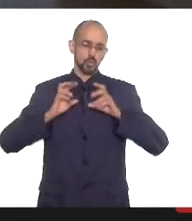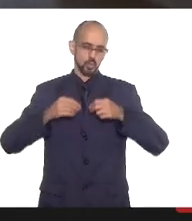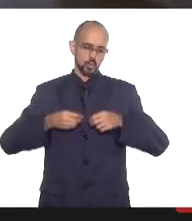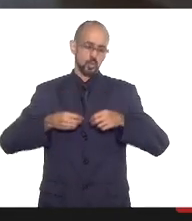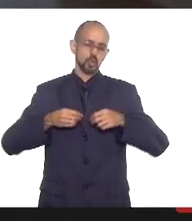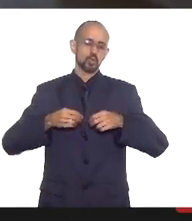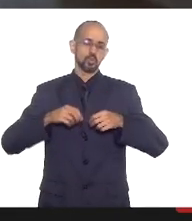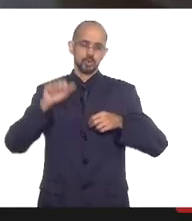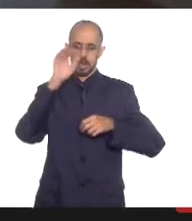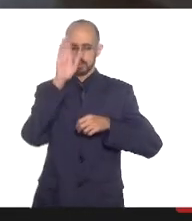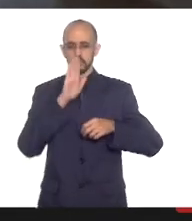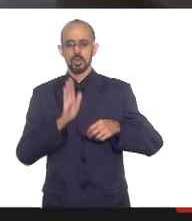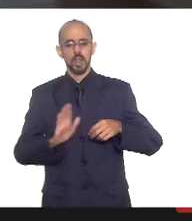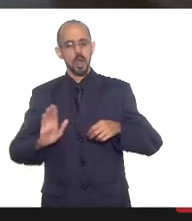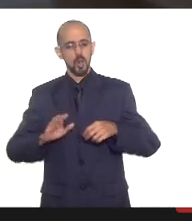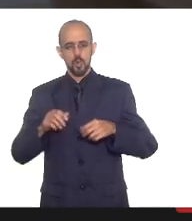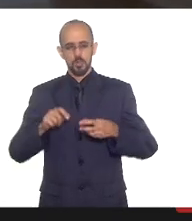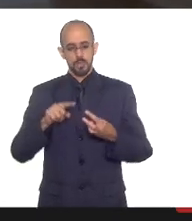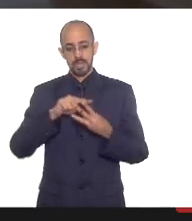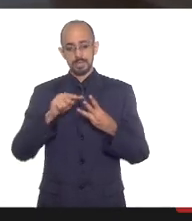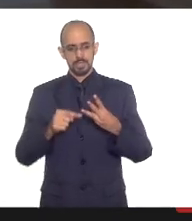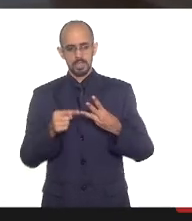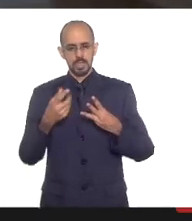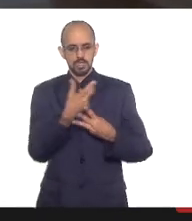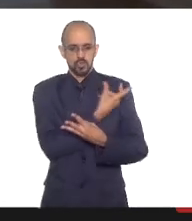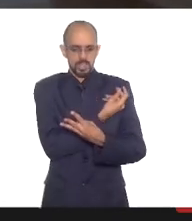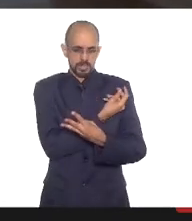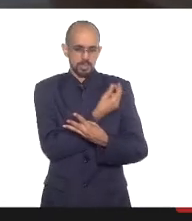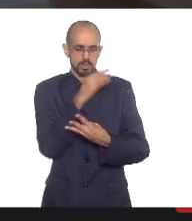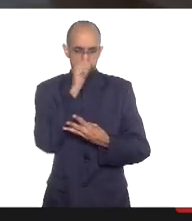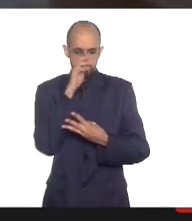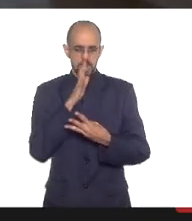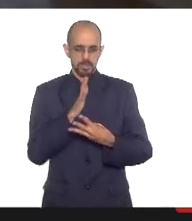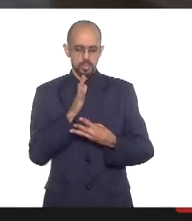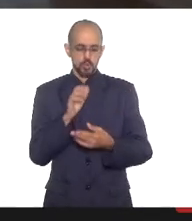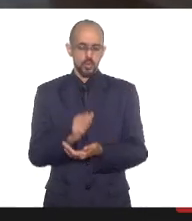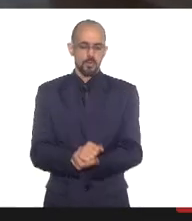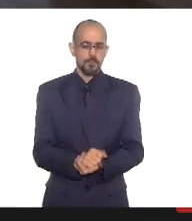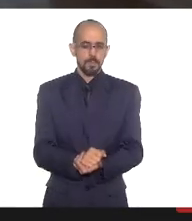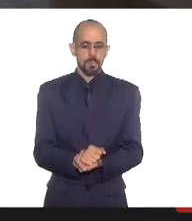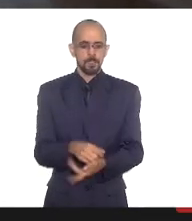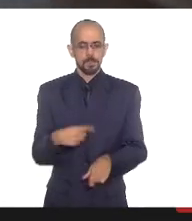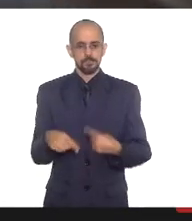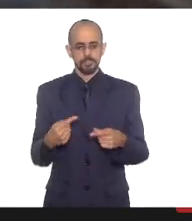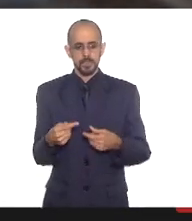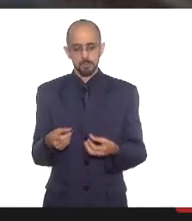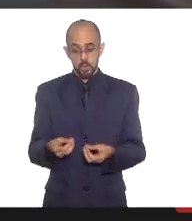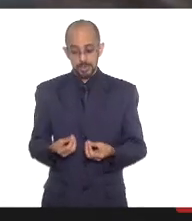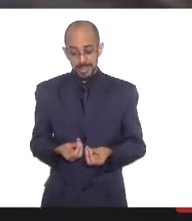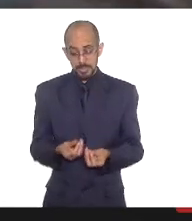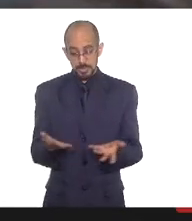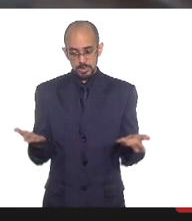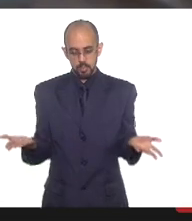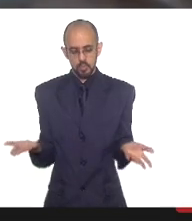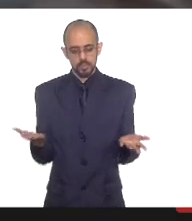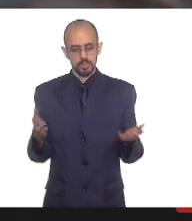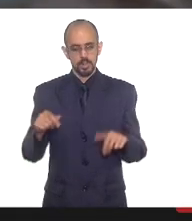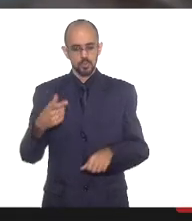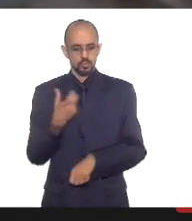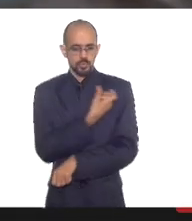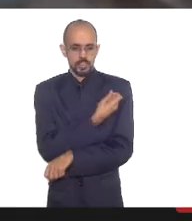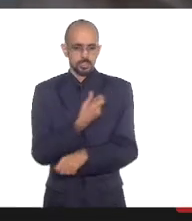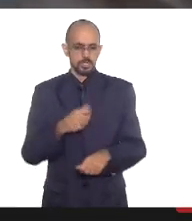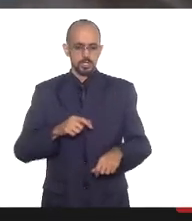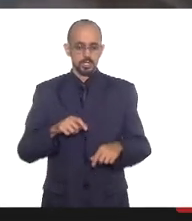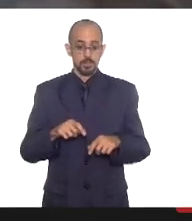passagem para fazer então vou parafusar na vaca e enche digo a previsão de remessas vacinas sempre